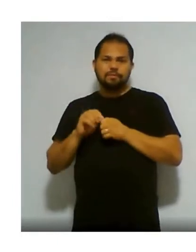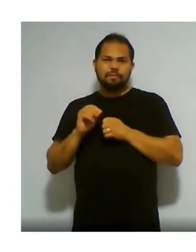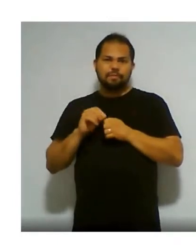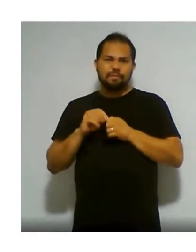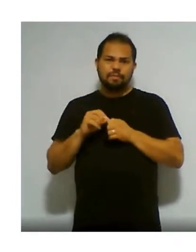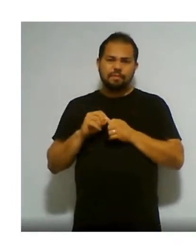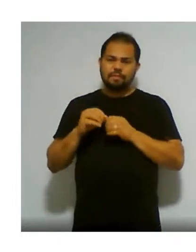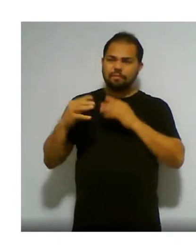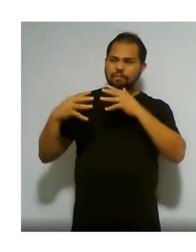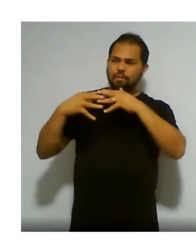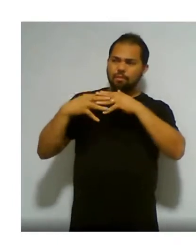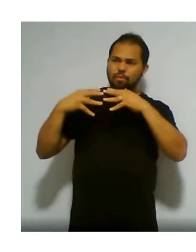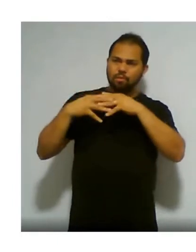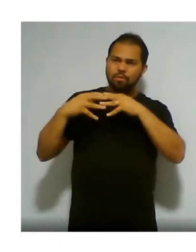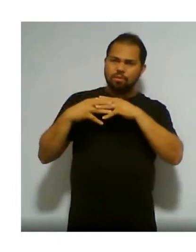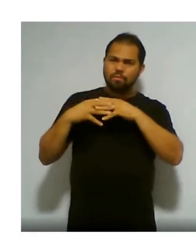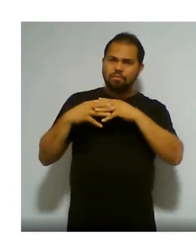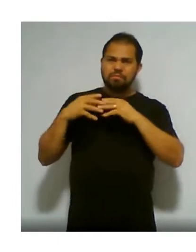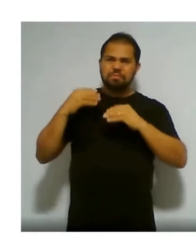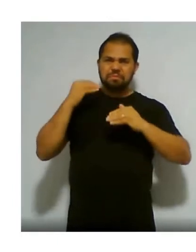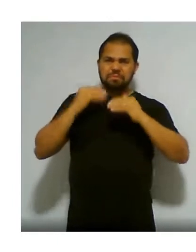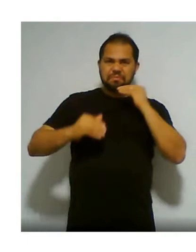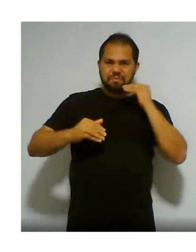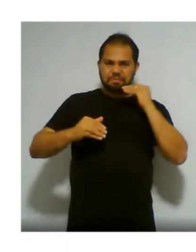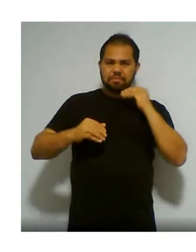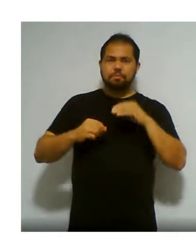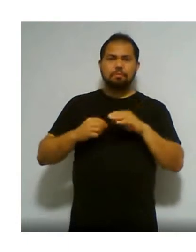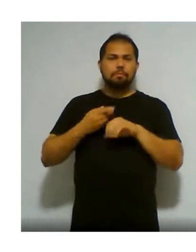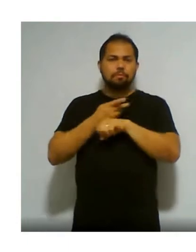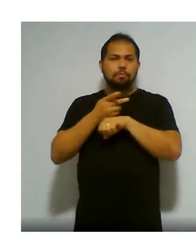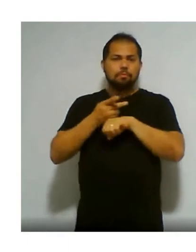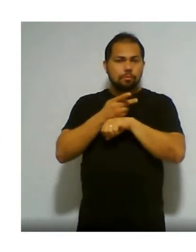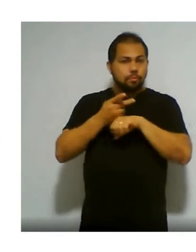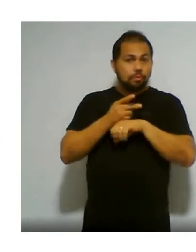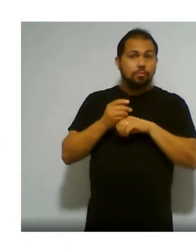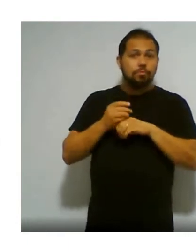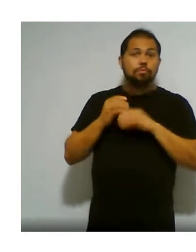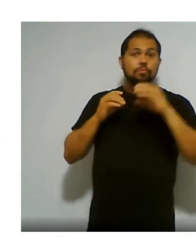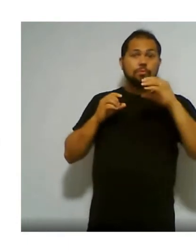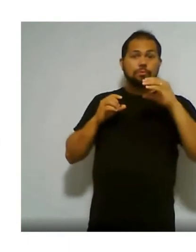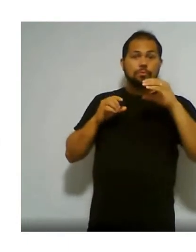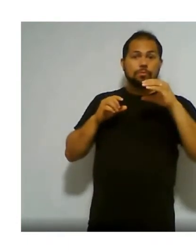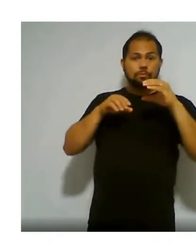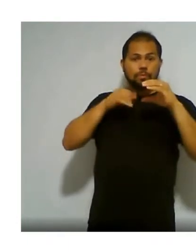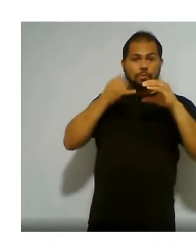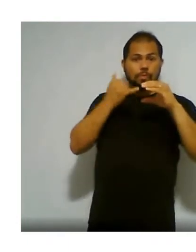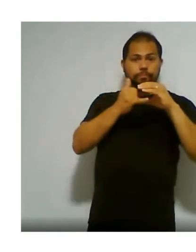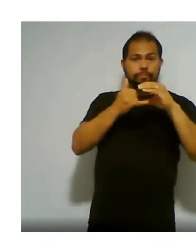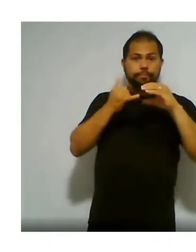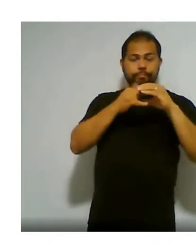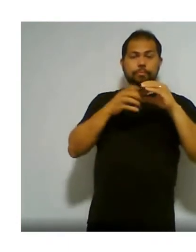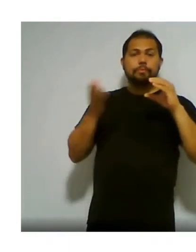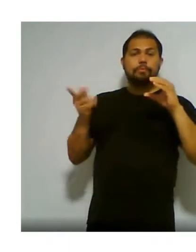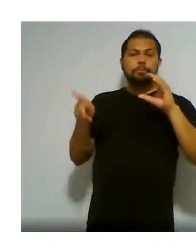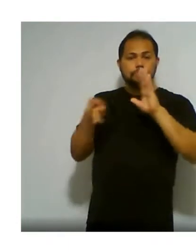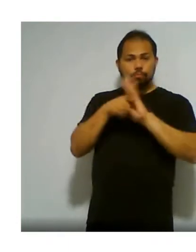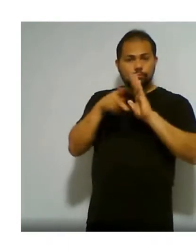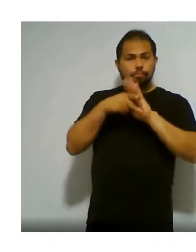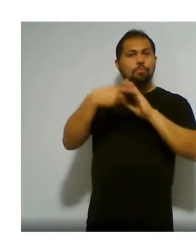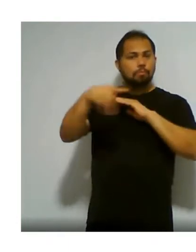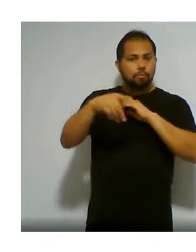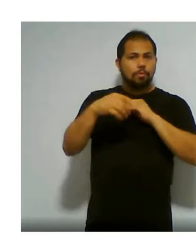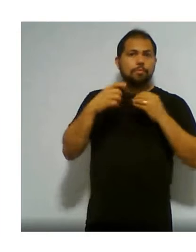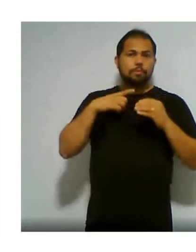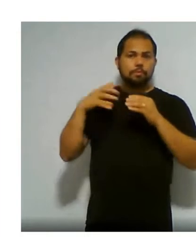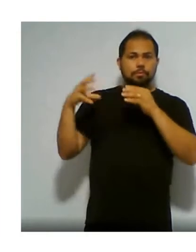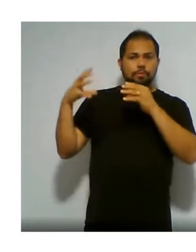conectores. Procurem fontes que já venham com conectores específicos para sua placa-mãe. E aqui evitar também usar termos